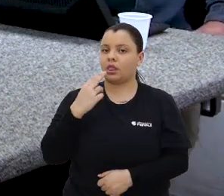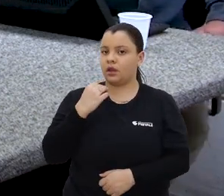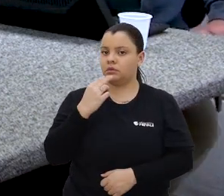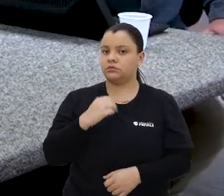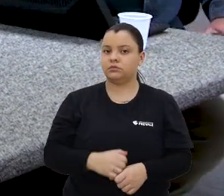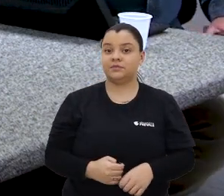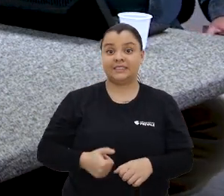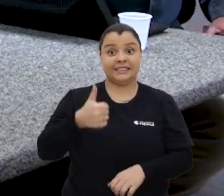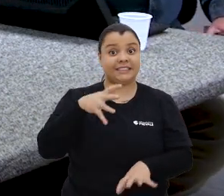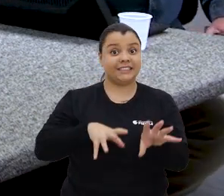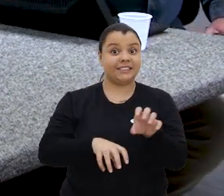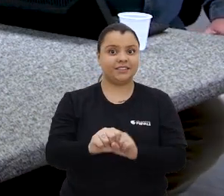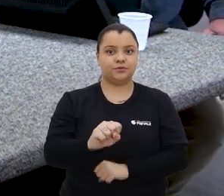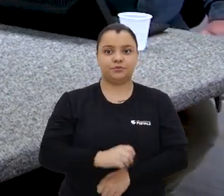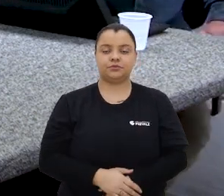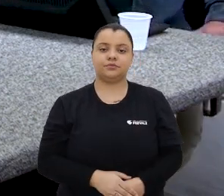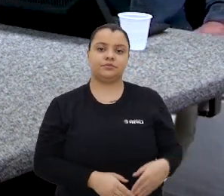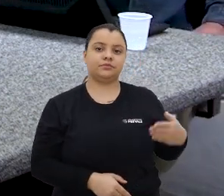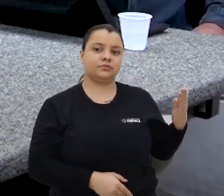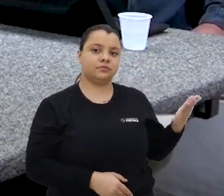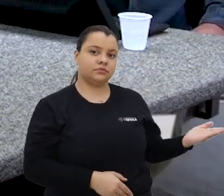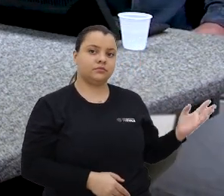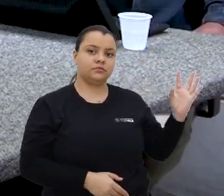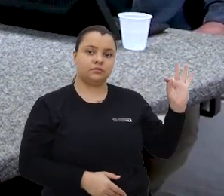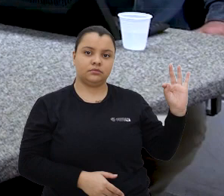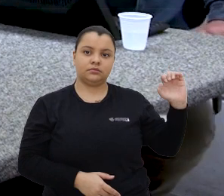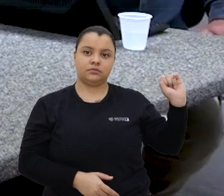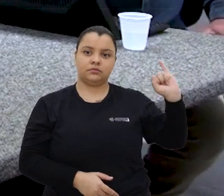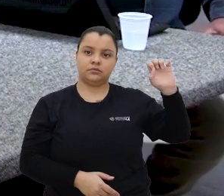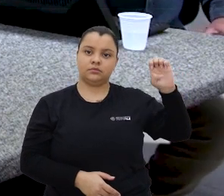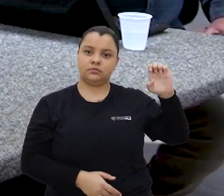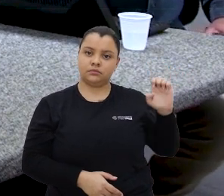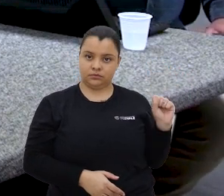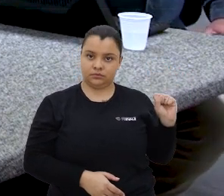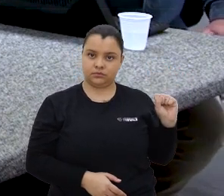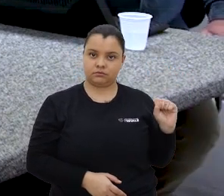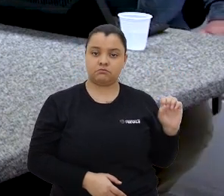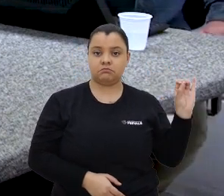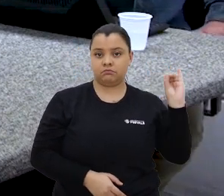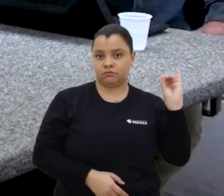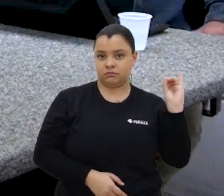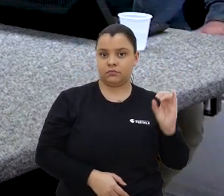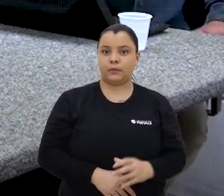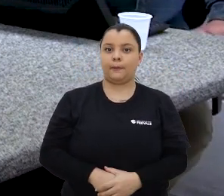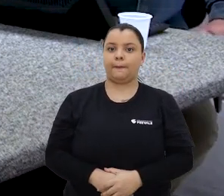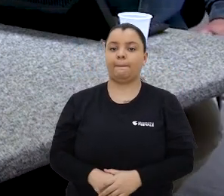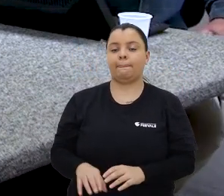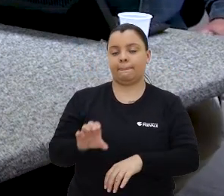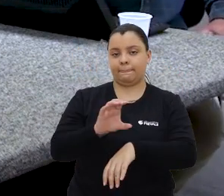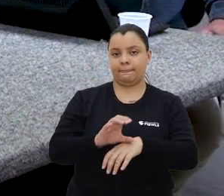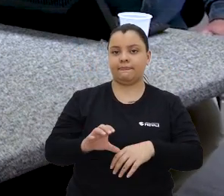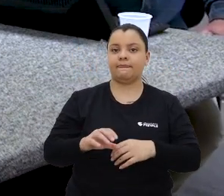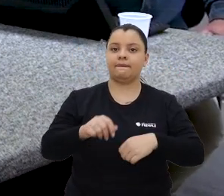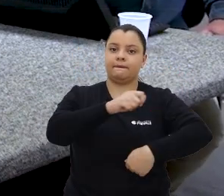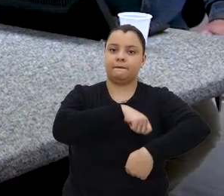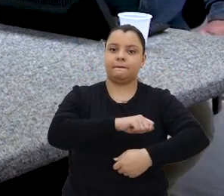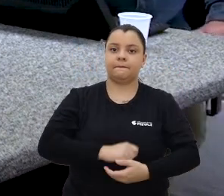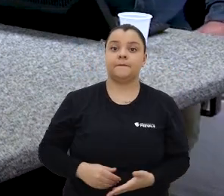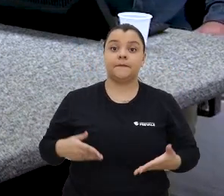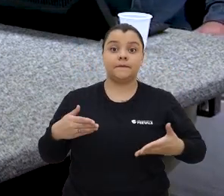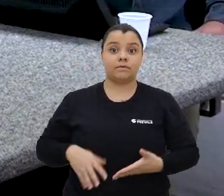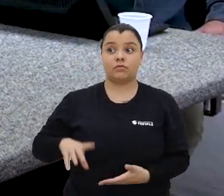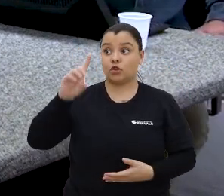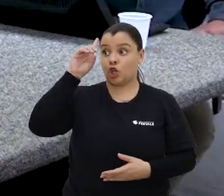nutrição, está se formando agora. Thaíse. Oi, gente, tudo bom? Do curso de gastronomia. E hoje, num dia muito especial,